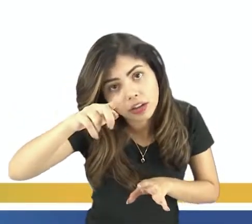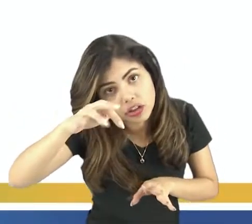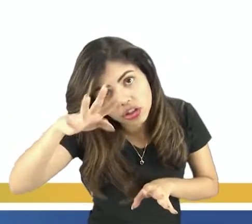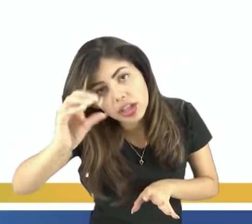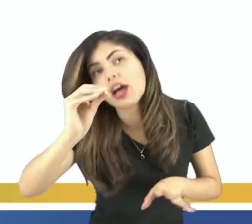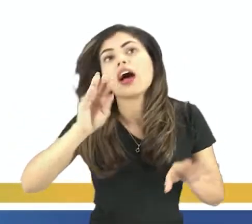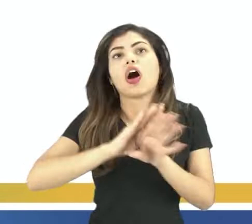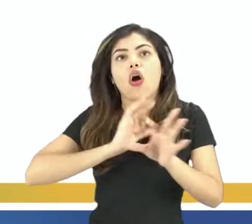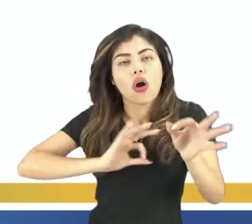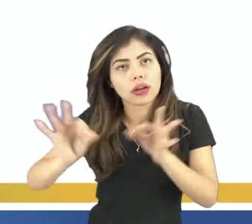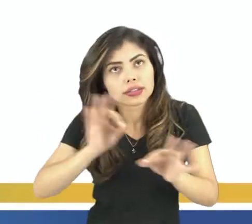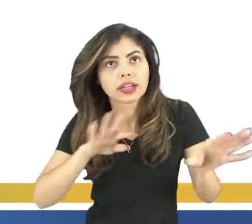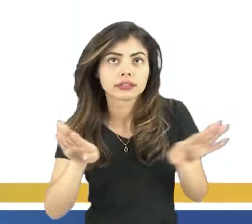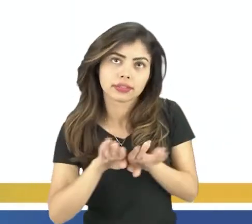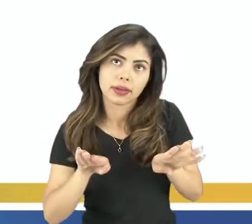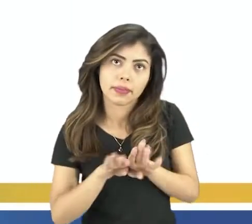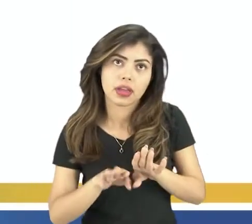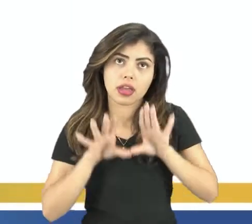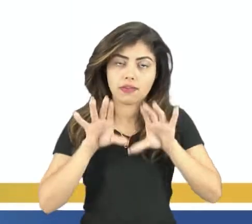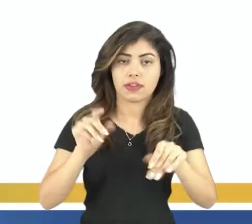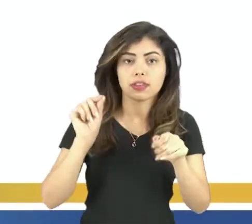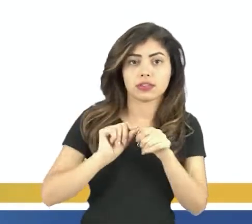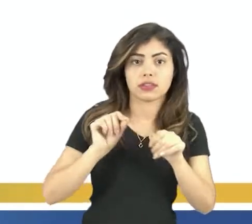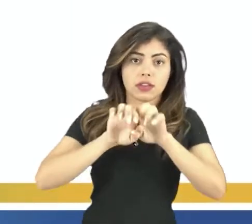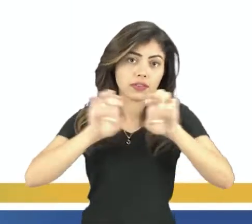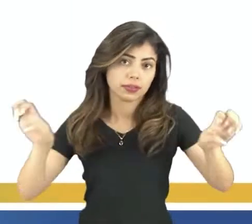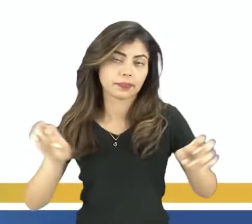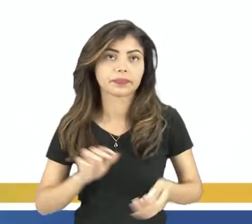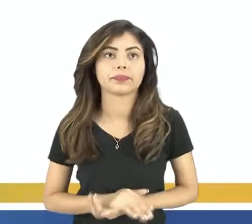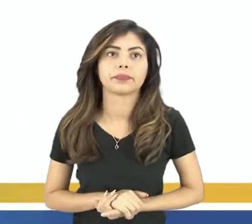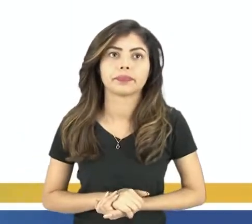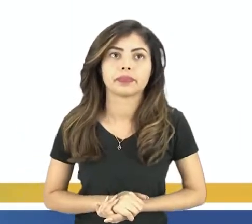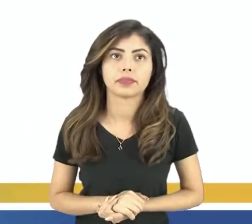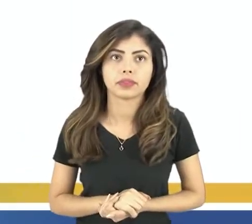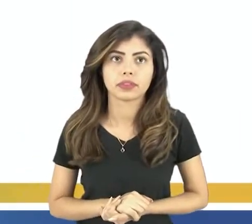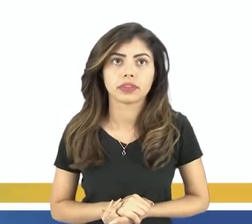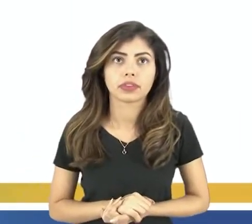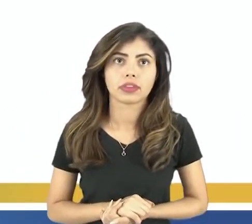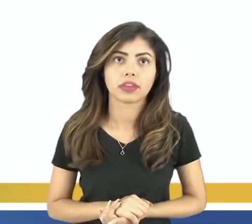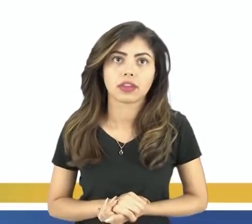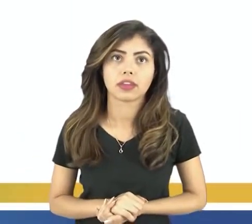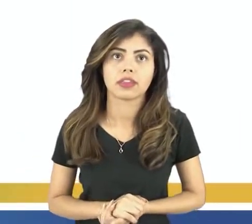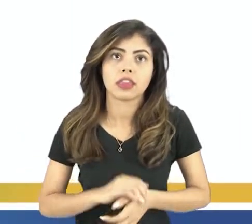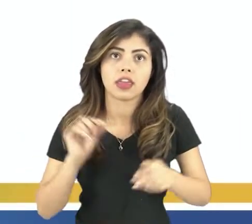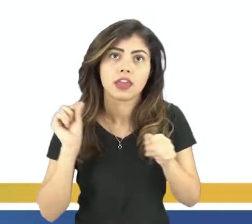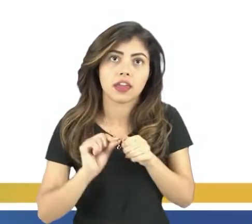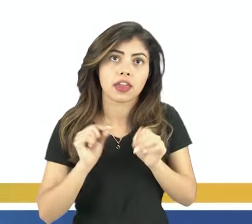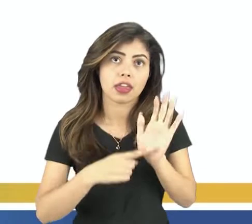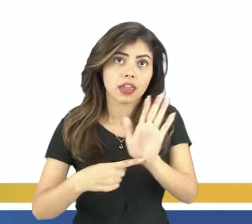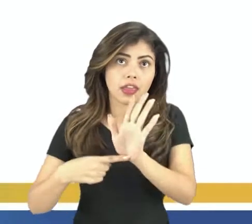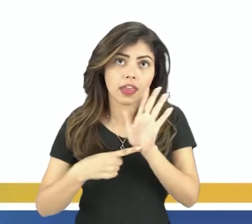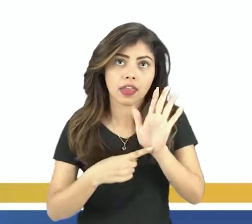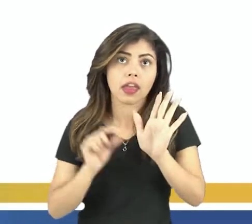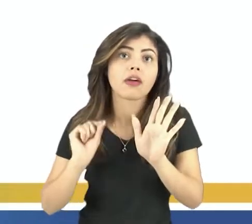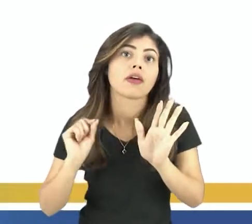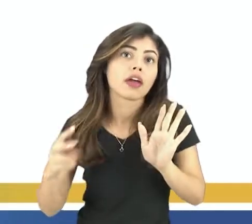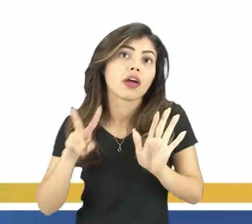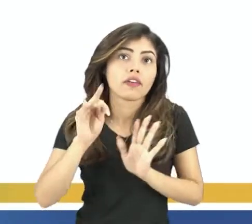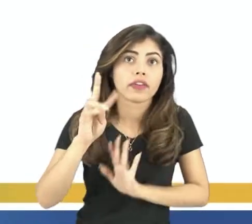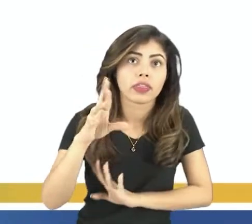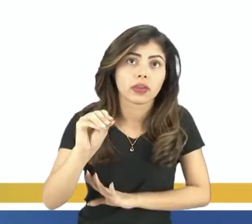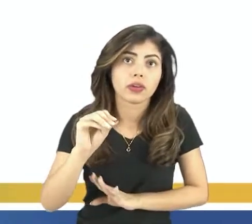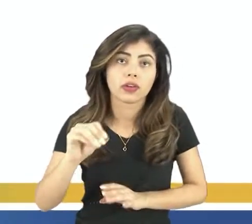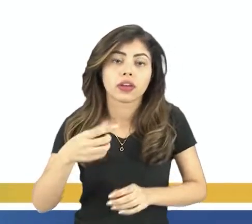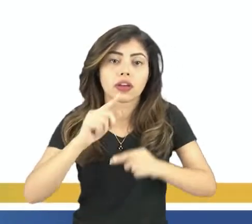esteve ali organizando essas grandezas e formulando a equação. O ângulo ele é formado entre quem? Entre o